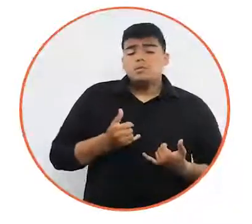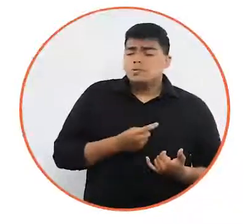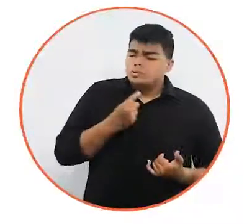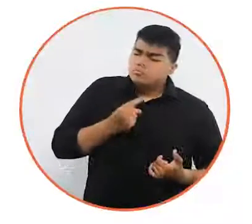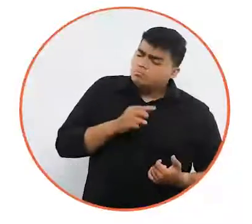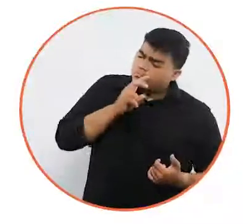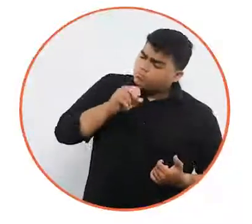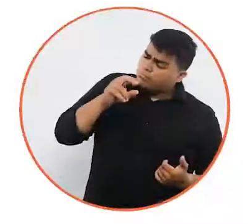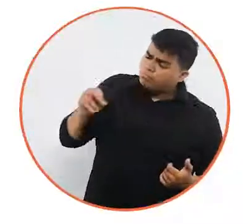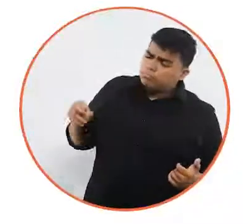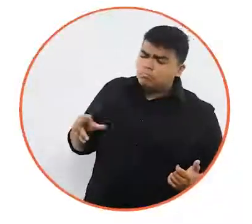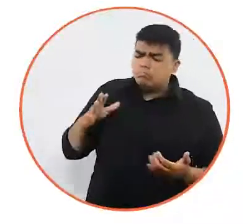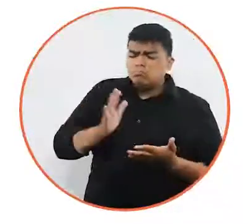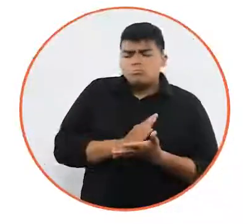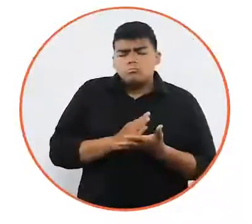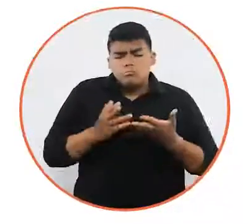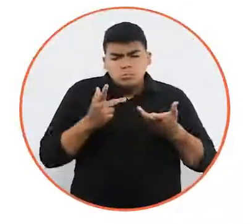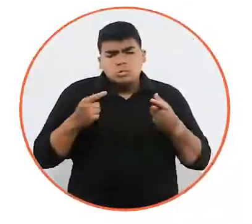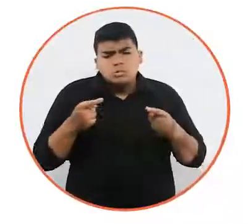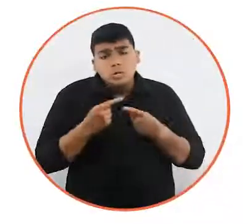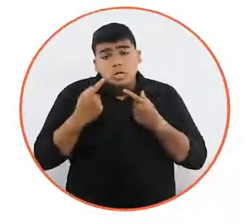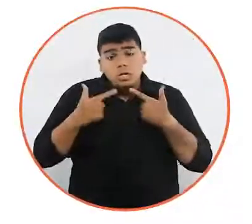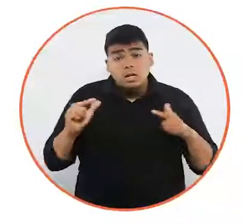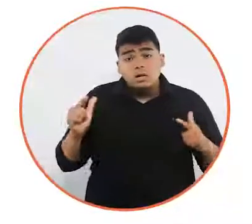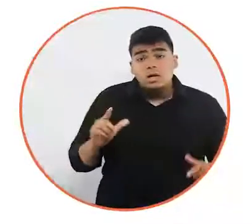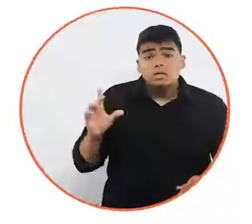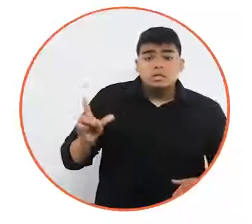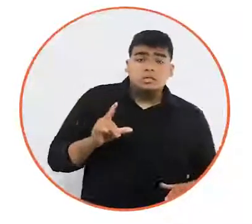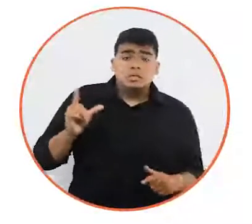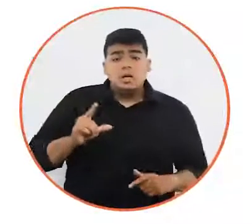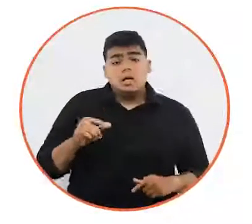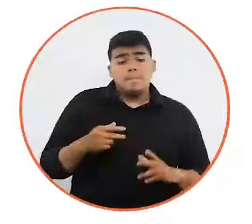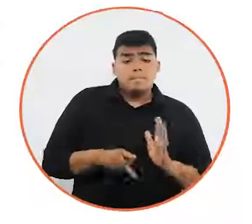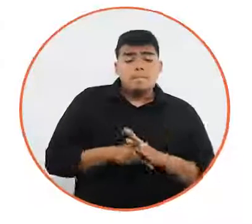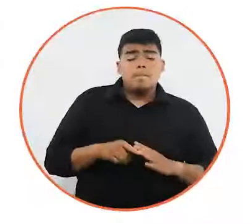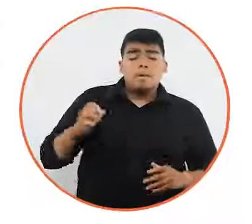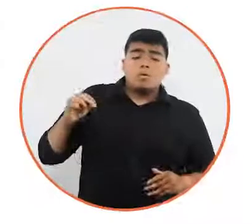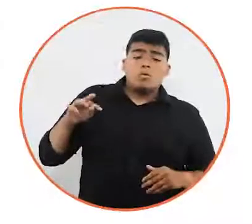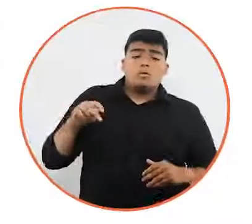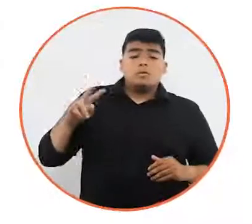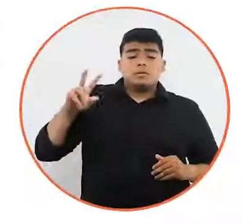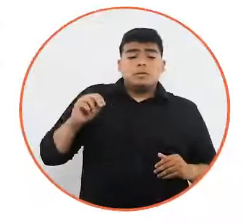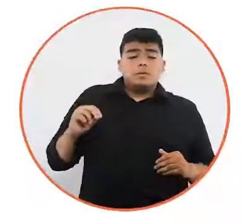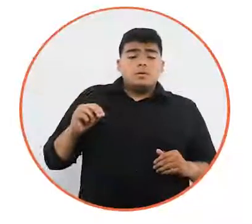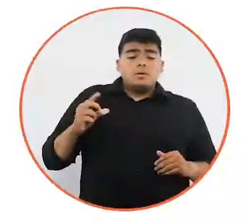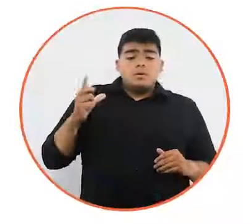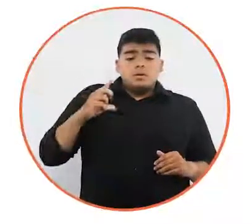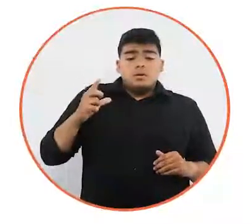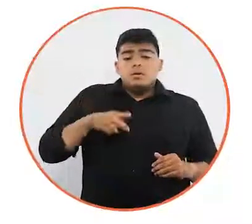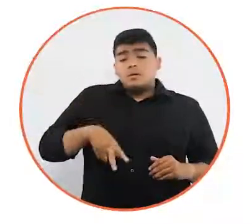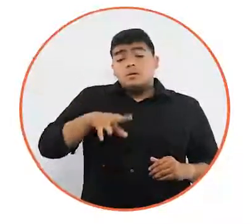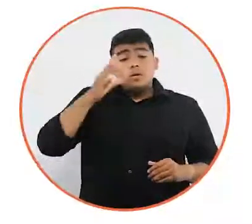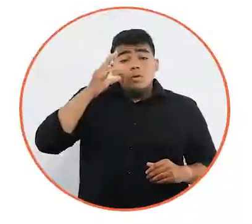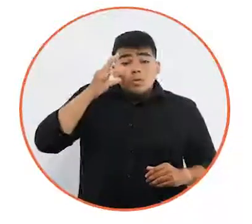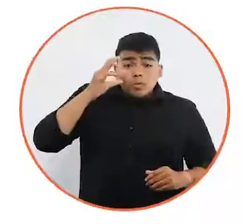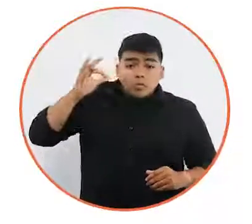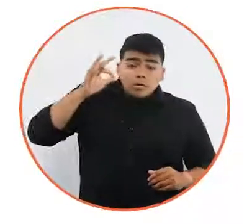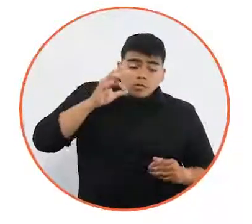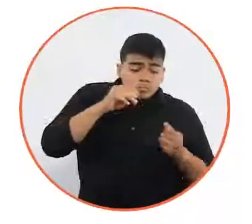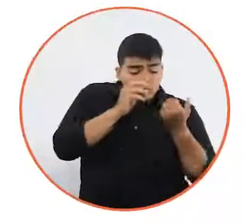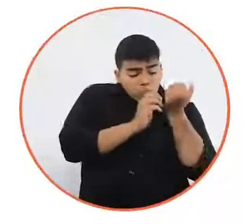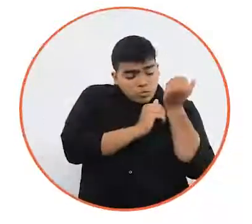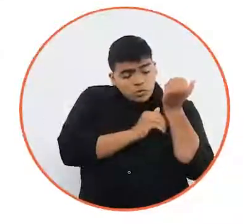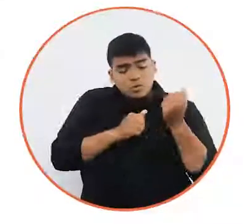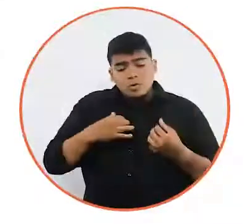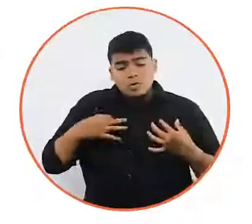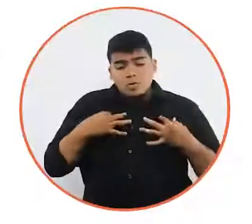em que a gente vai ver alguns elementos que fazem parte da linguagem literária, que é esse sentido conotativo, tá? O rato roeu a roupa do rei de